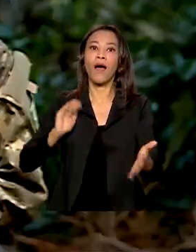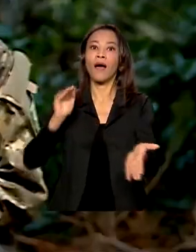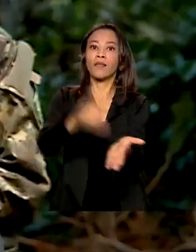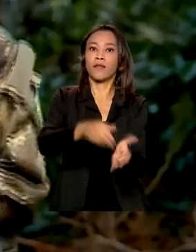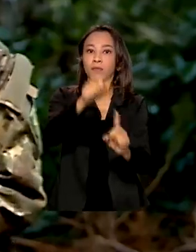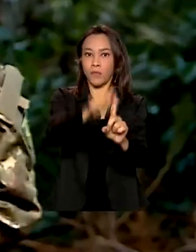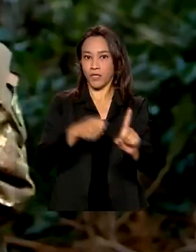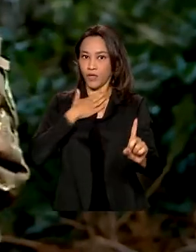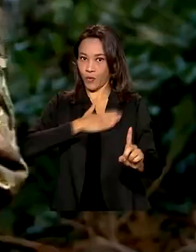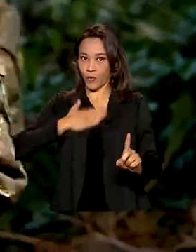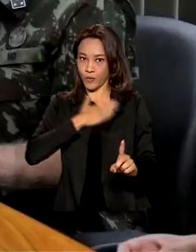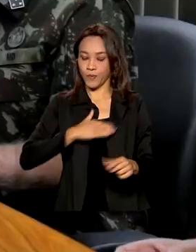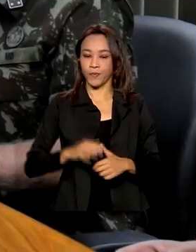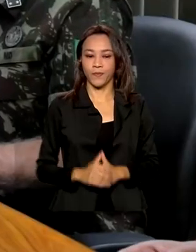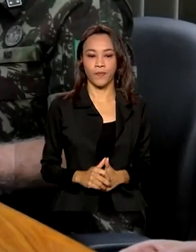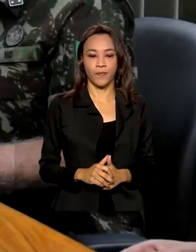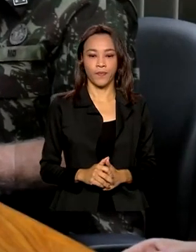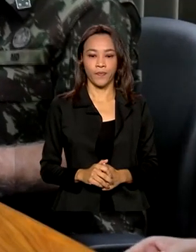agosto